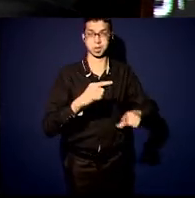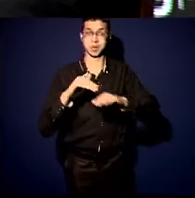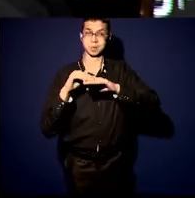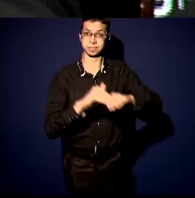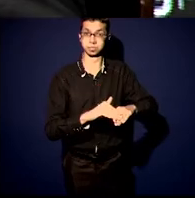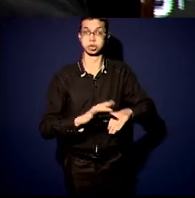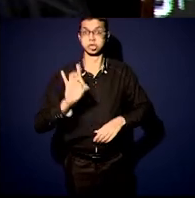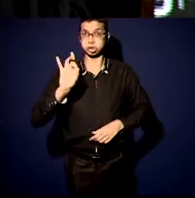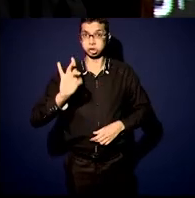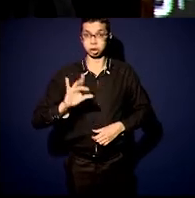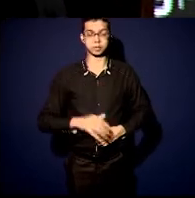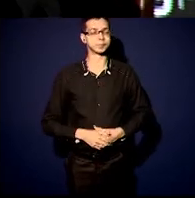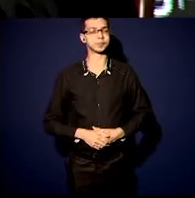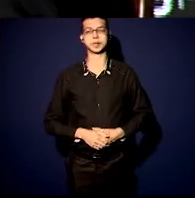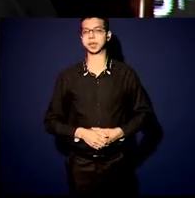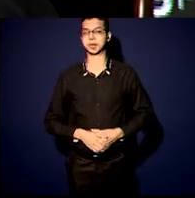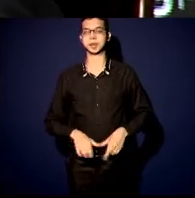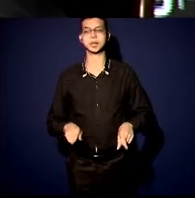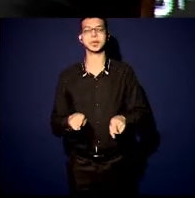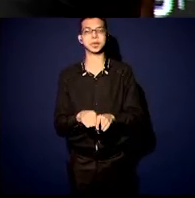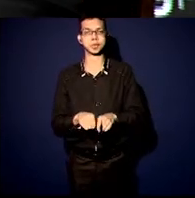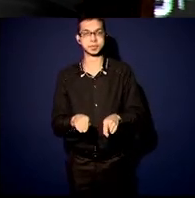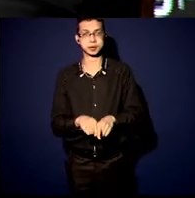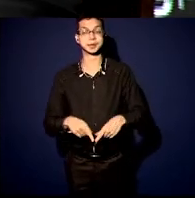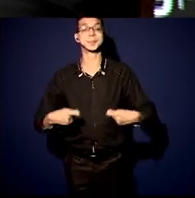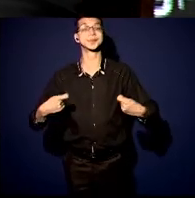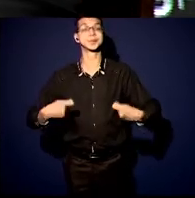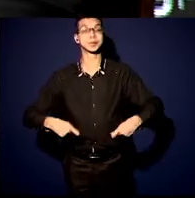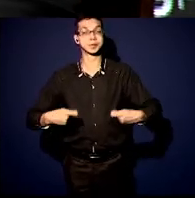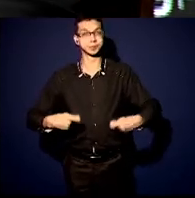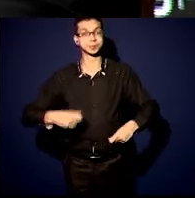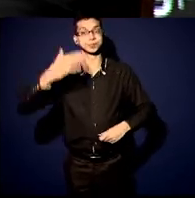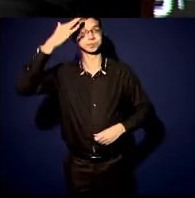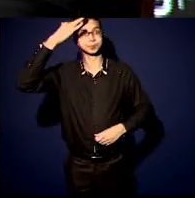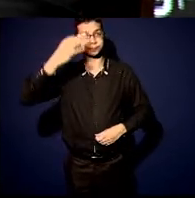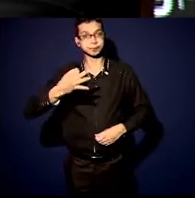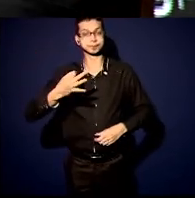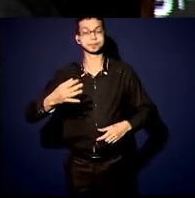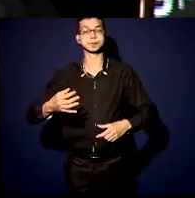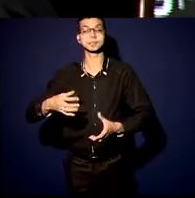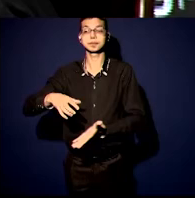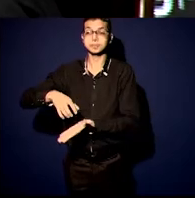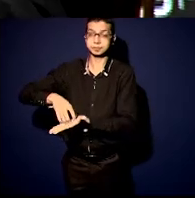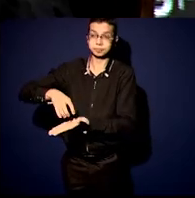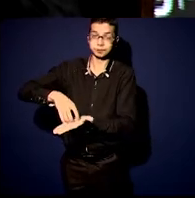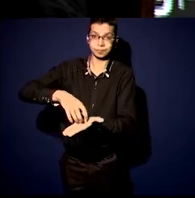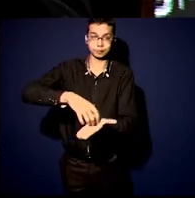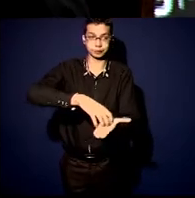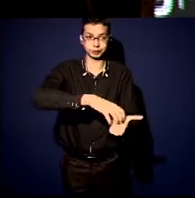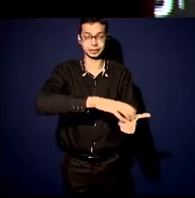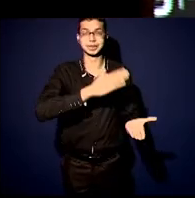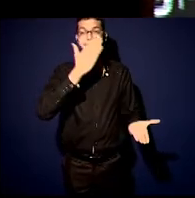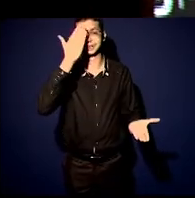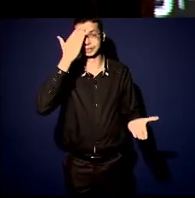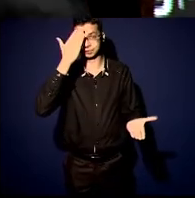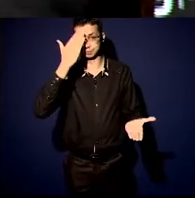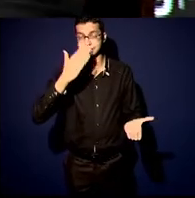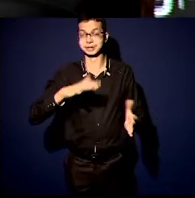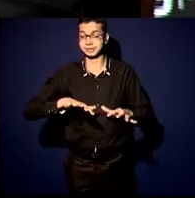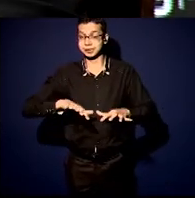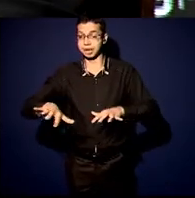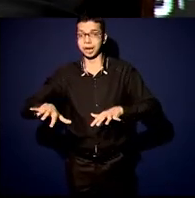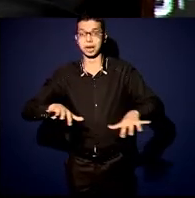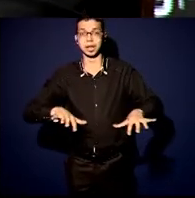precisa 10 capitalizar essas Organizações e então é esse trabalho que nós estamos fazendo